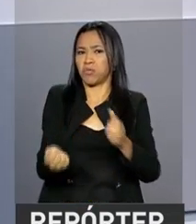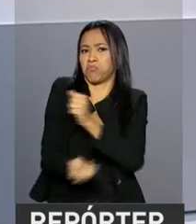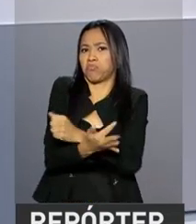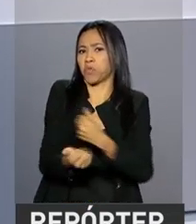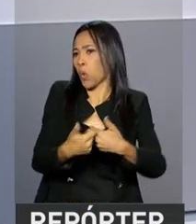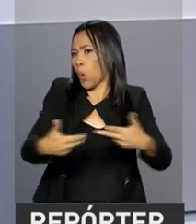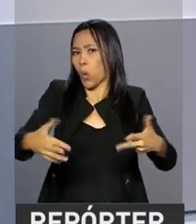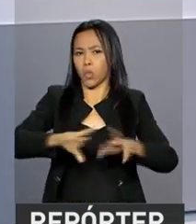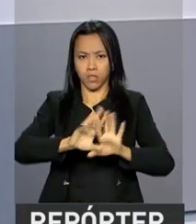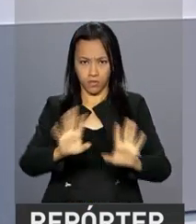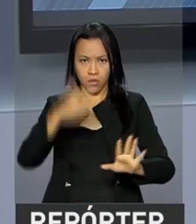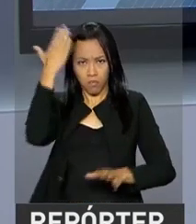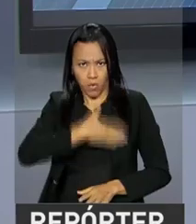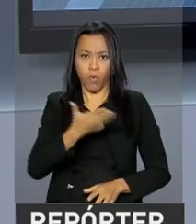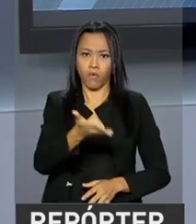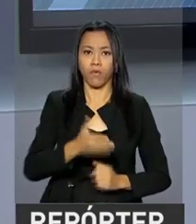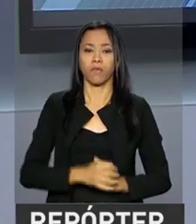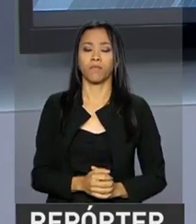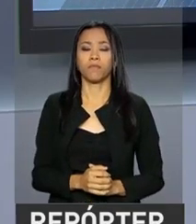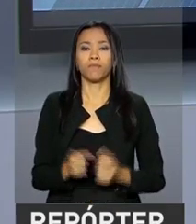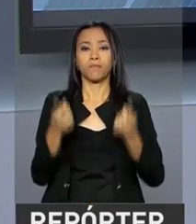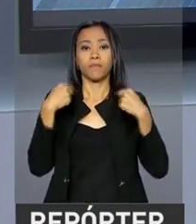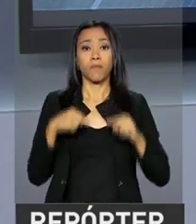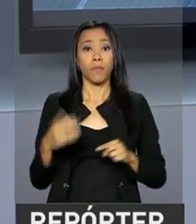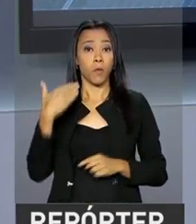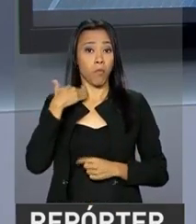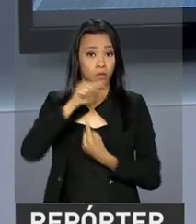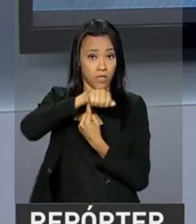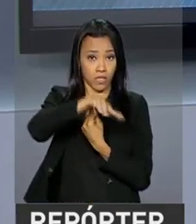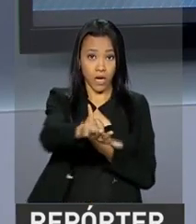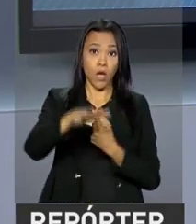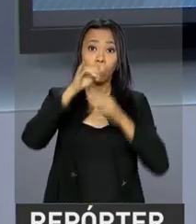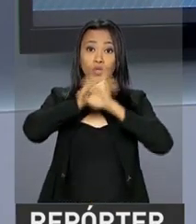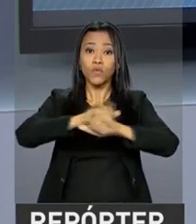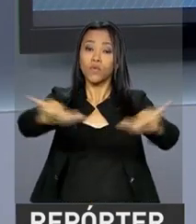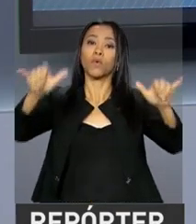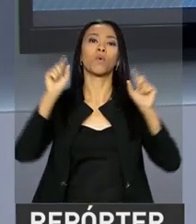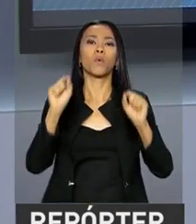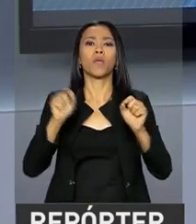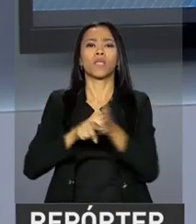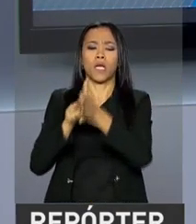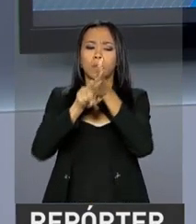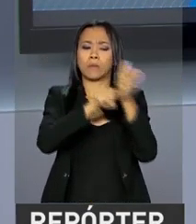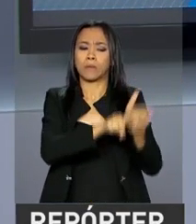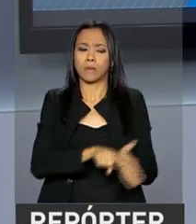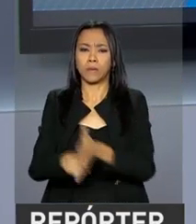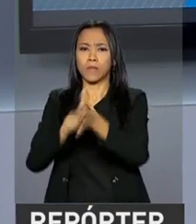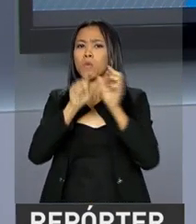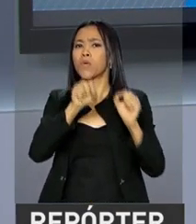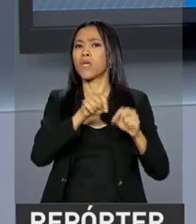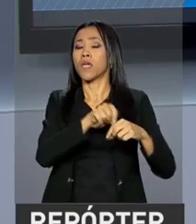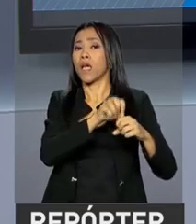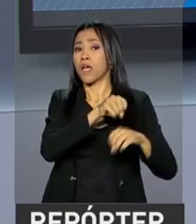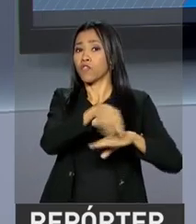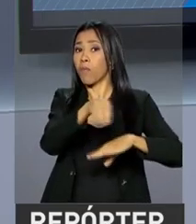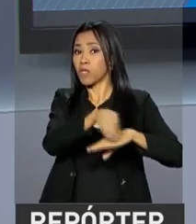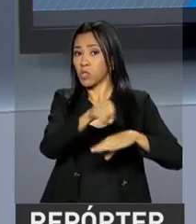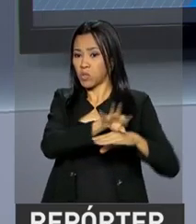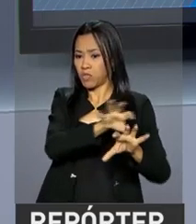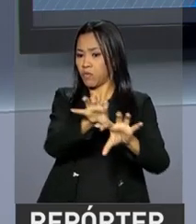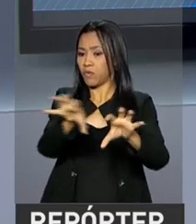venham a ser comprovados. E o Banco Central divulgou uma nota para informar que está monitorando o impacto das informações divulgadas